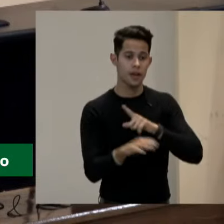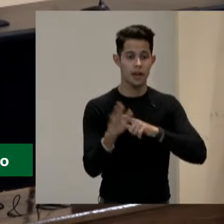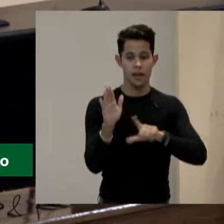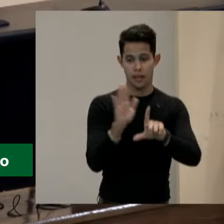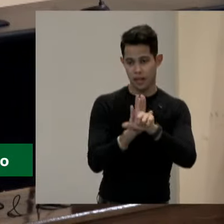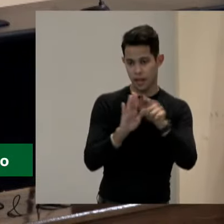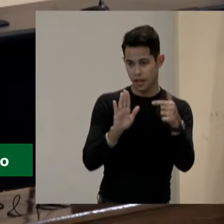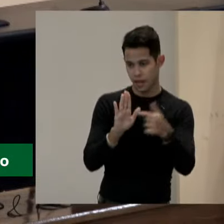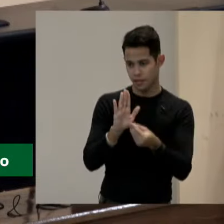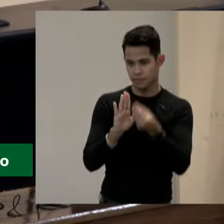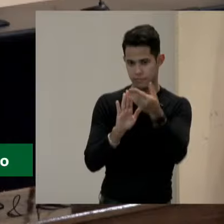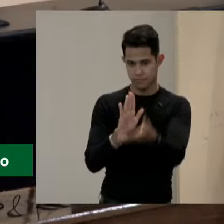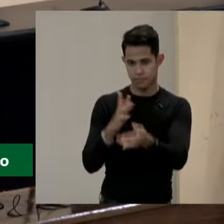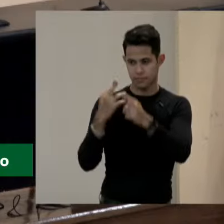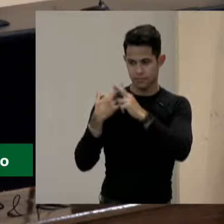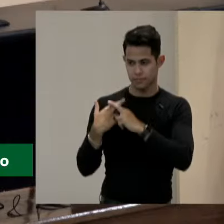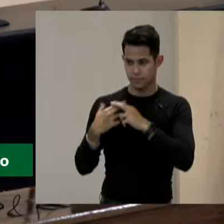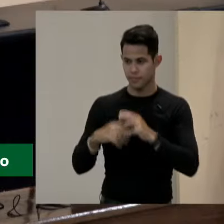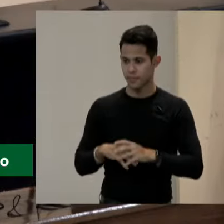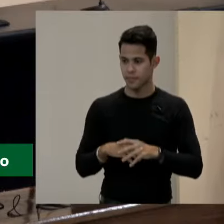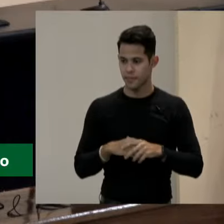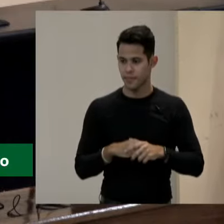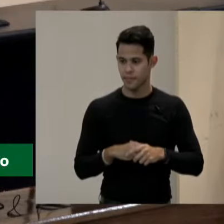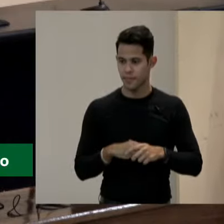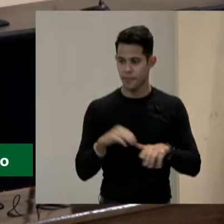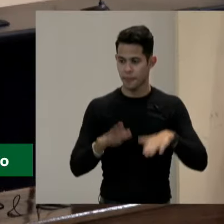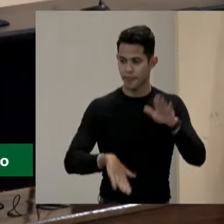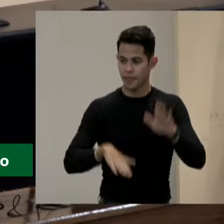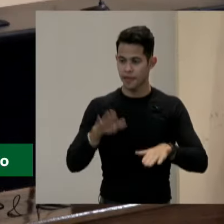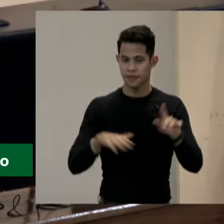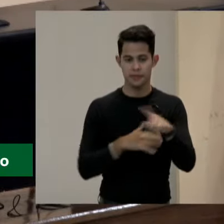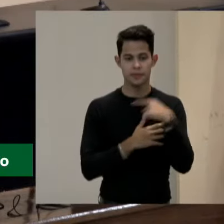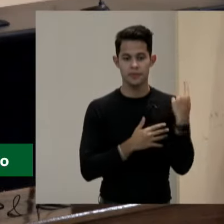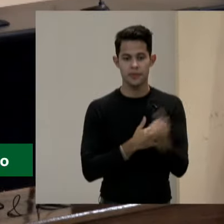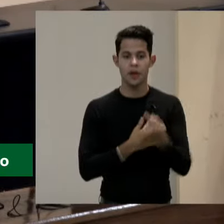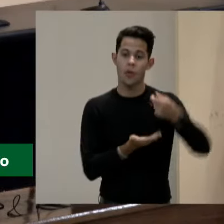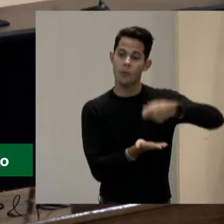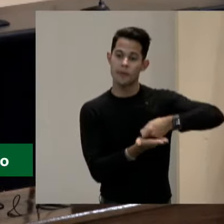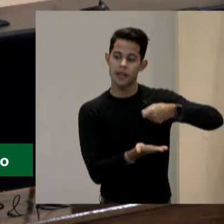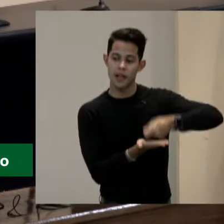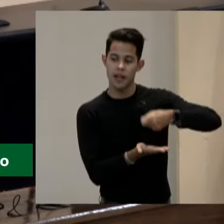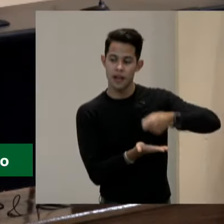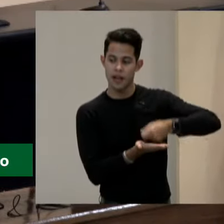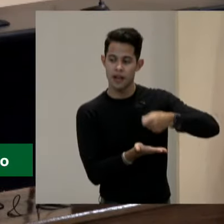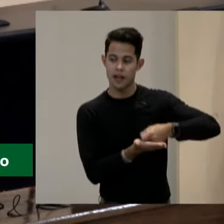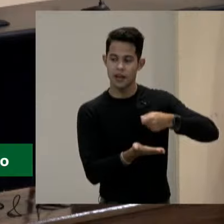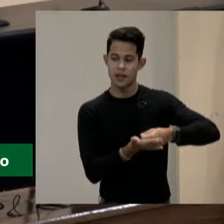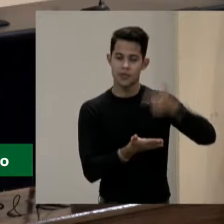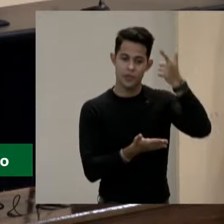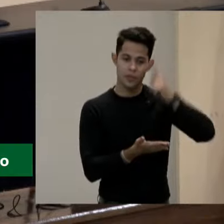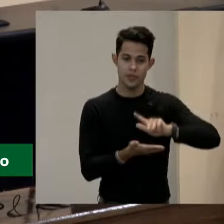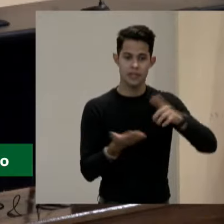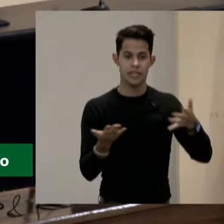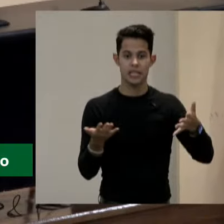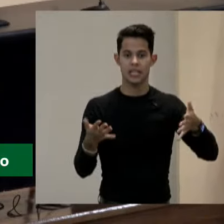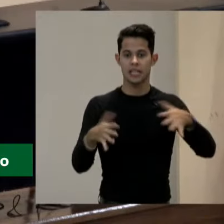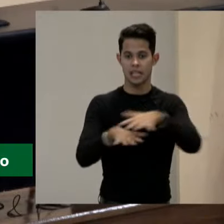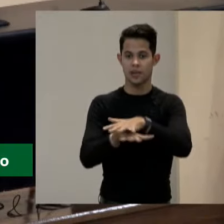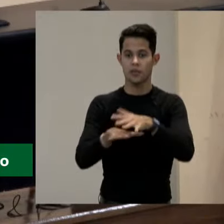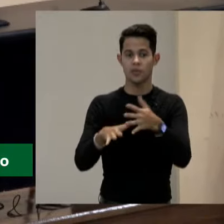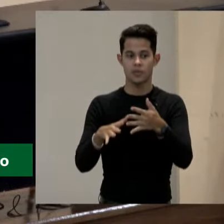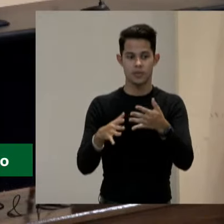O que eu assisto é que muitas vezes nós concentramos muito a questão da obrigatoriedade de promover a inclusão, principalmente